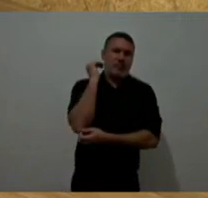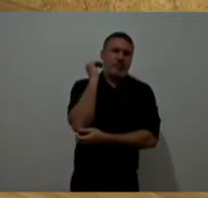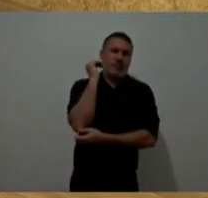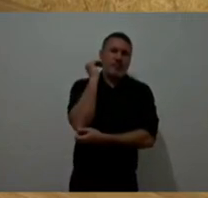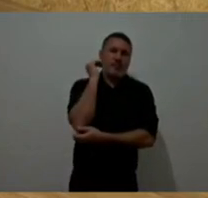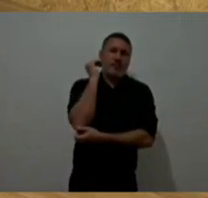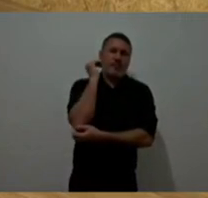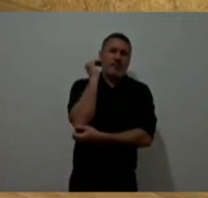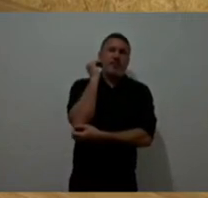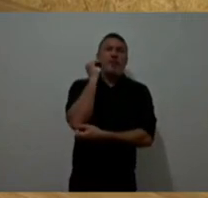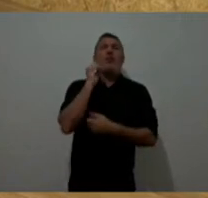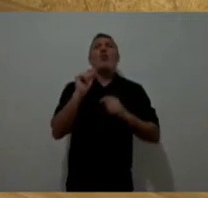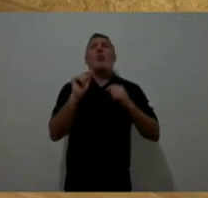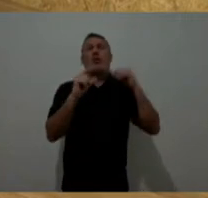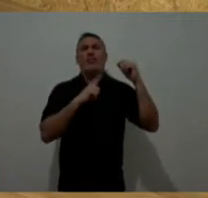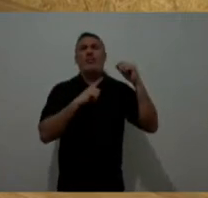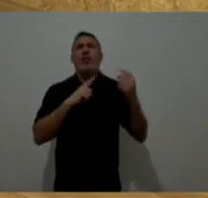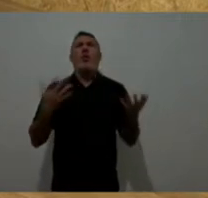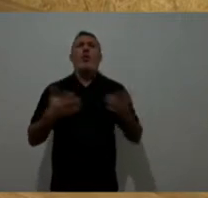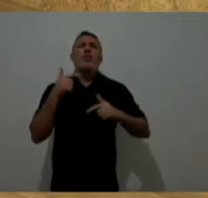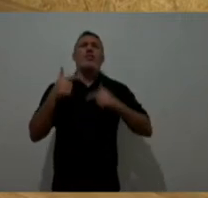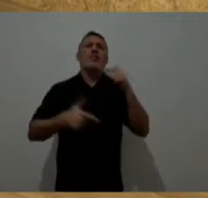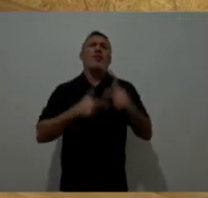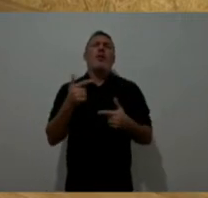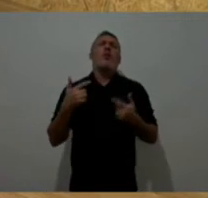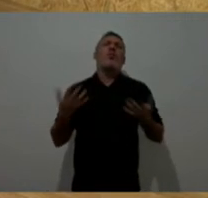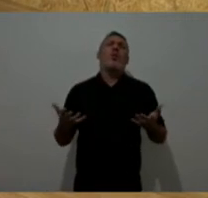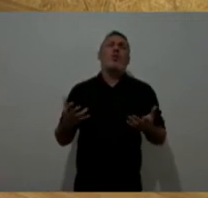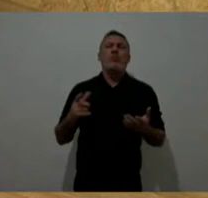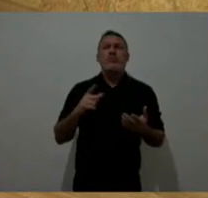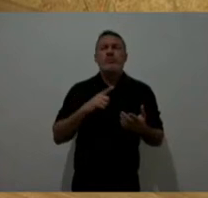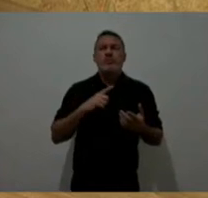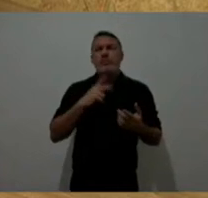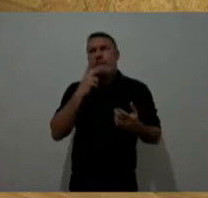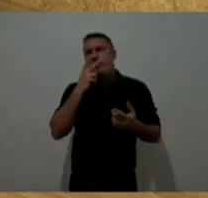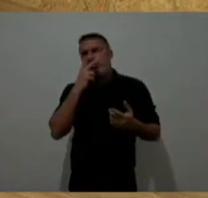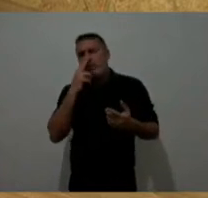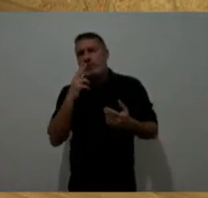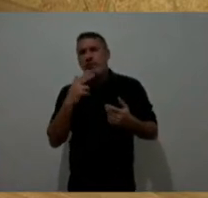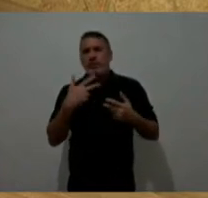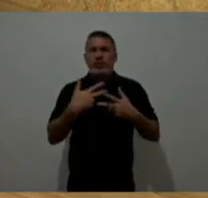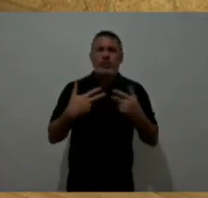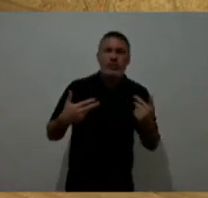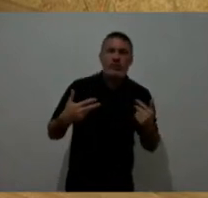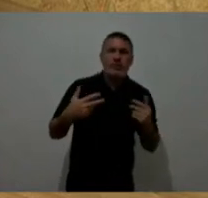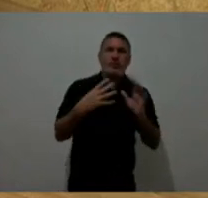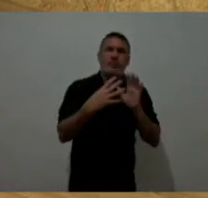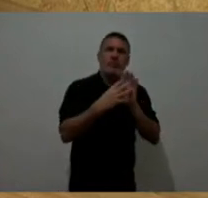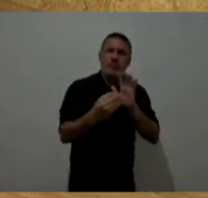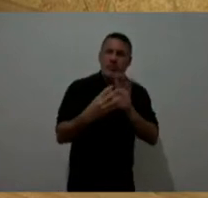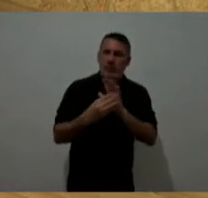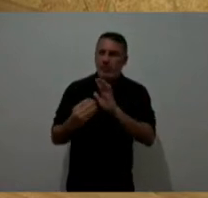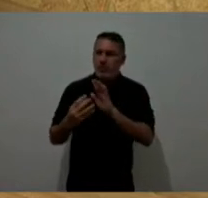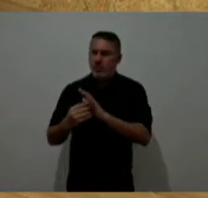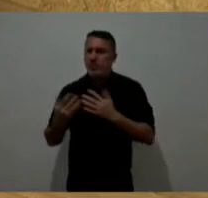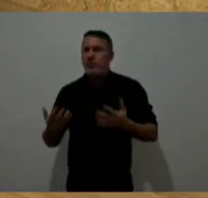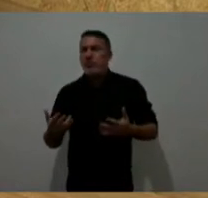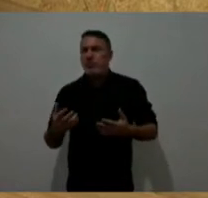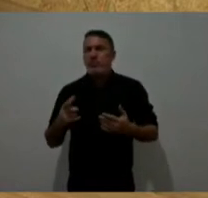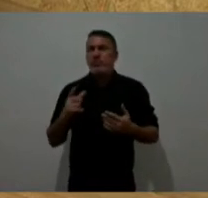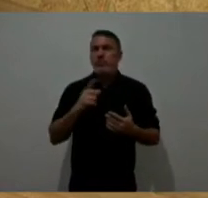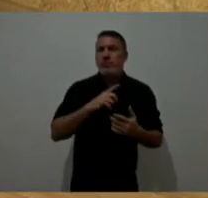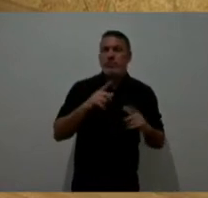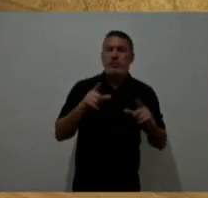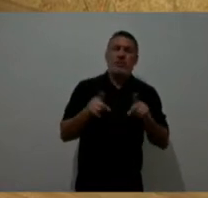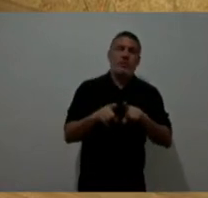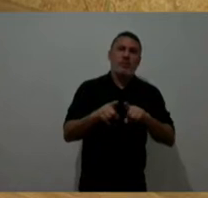pequenas ações, que possam servir de exemplo e que coloquem o mundo mais próximo daquele